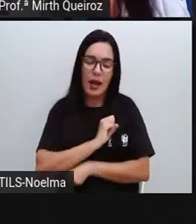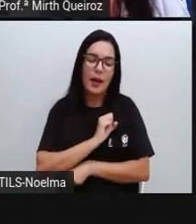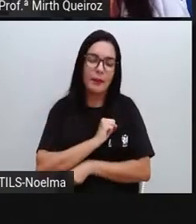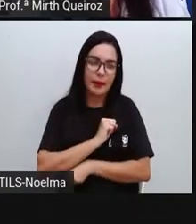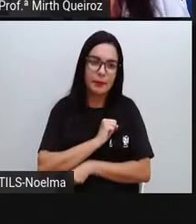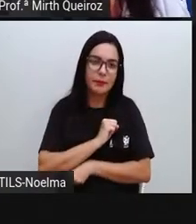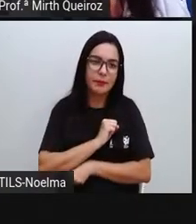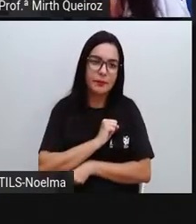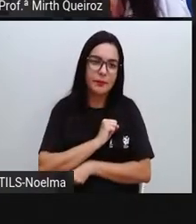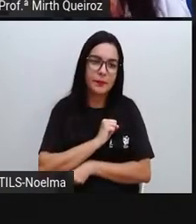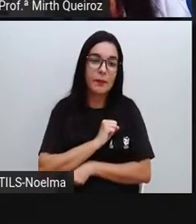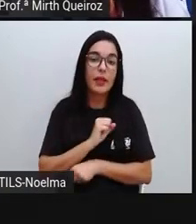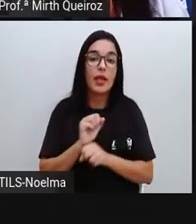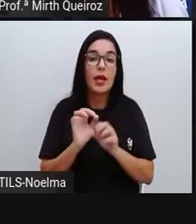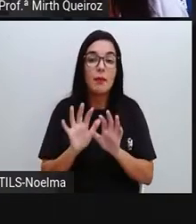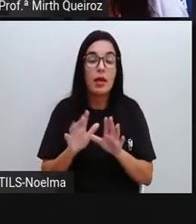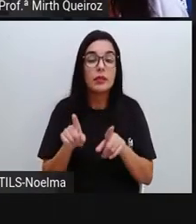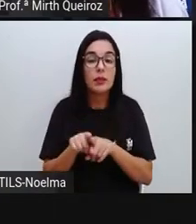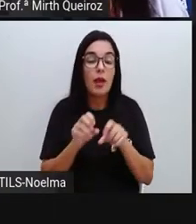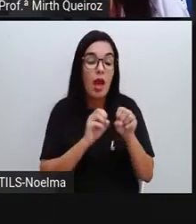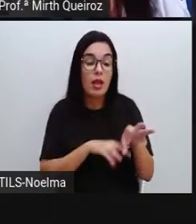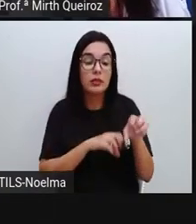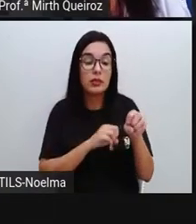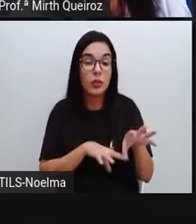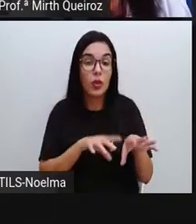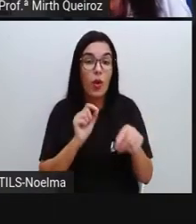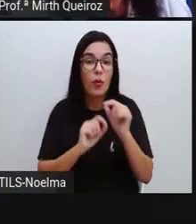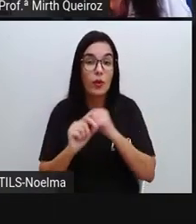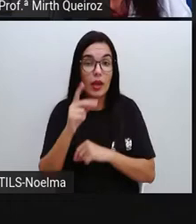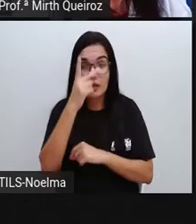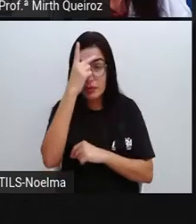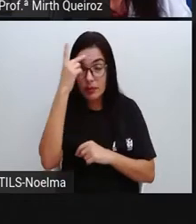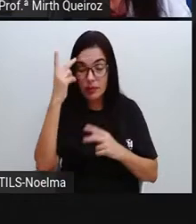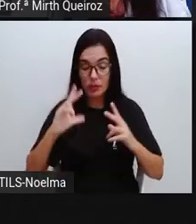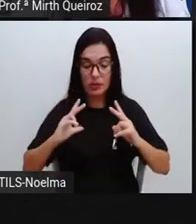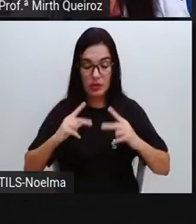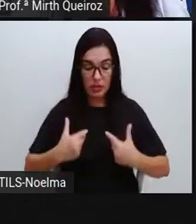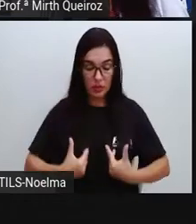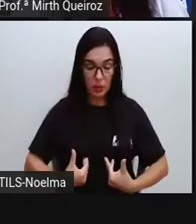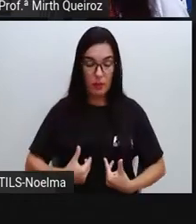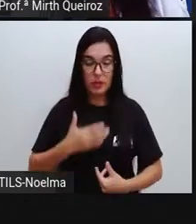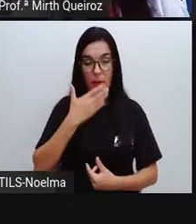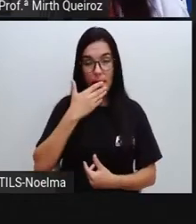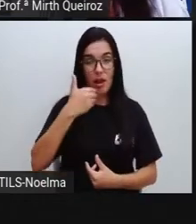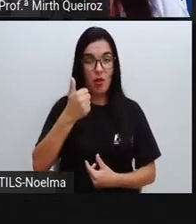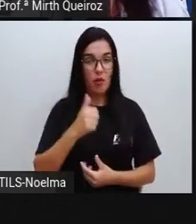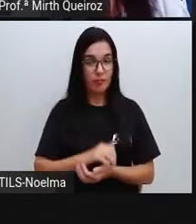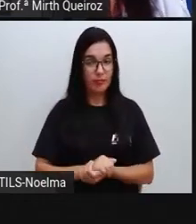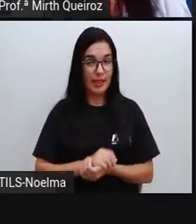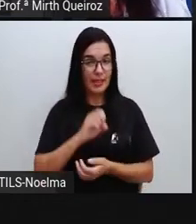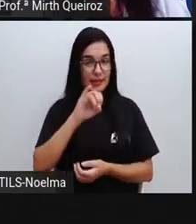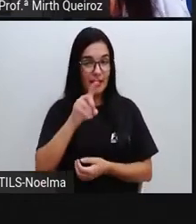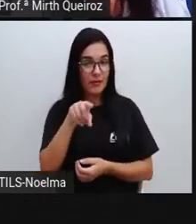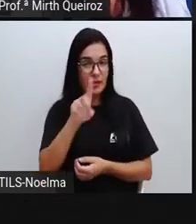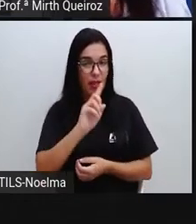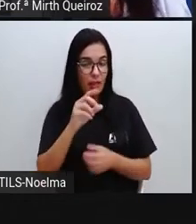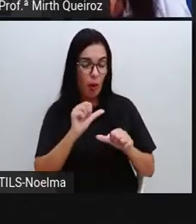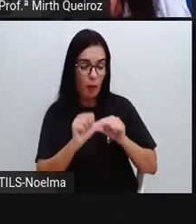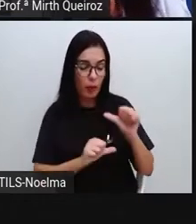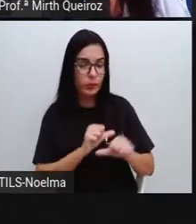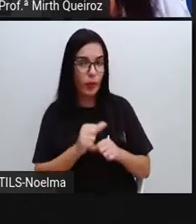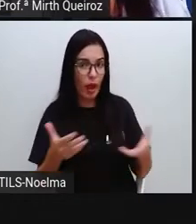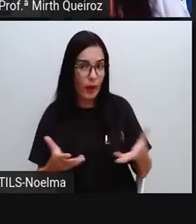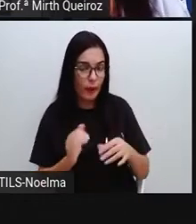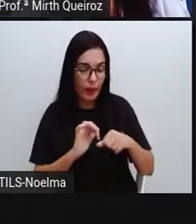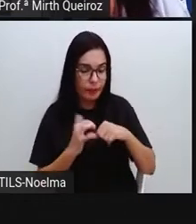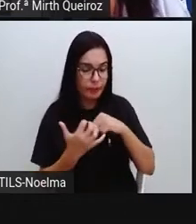né? Ensinou a gente a ser seres humanos melhores, né? Quem não mudou durante essa pandemia não